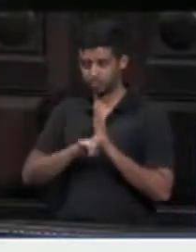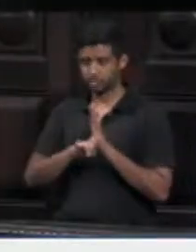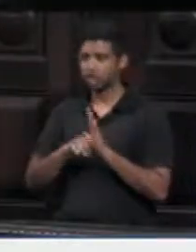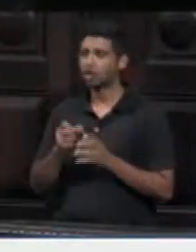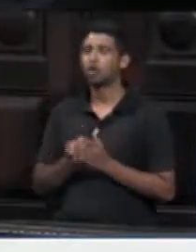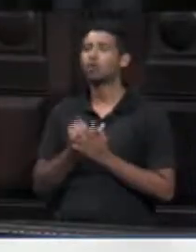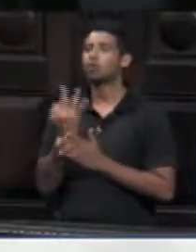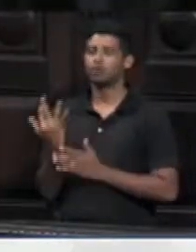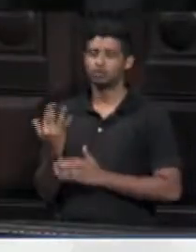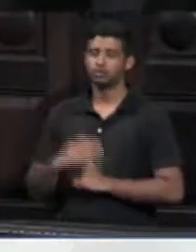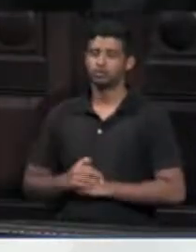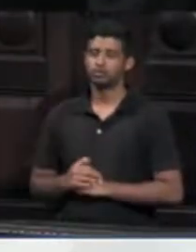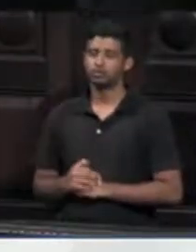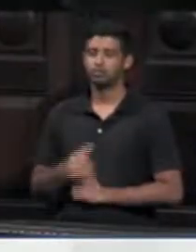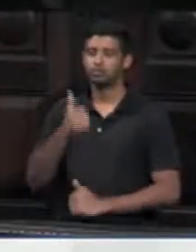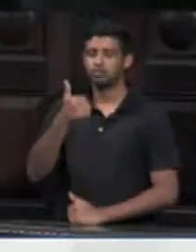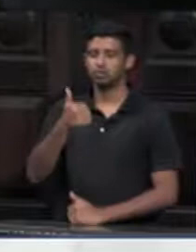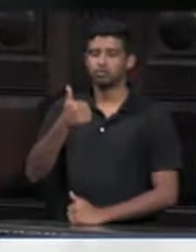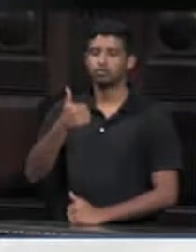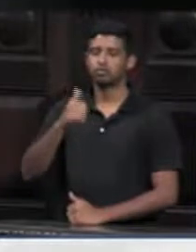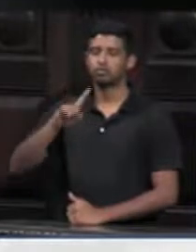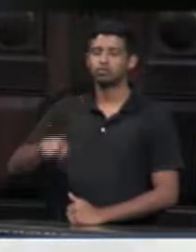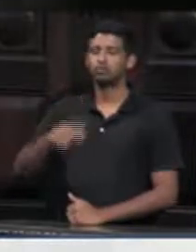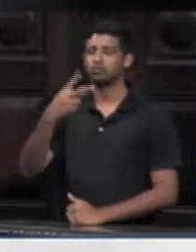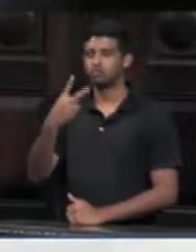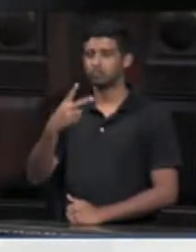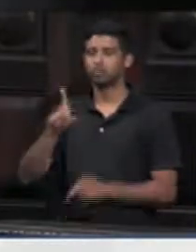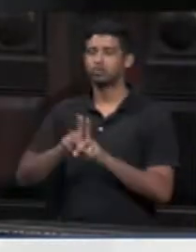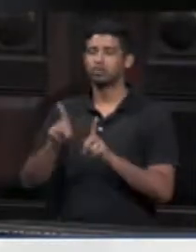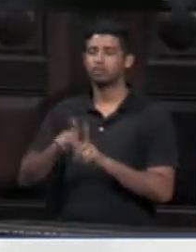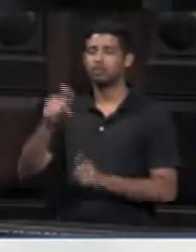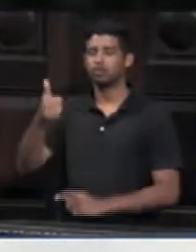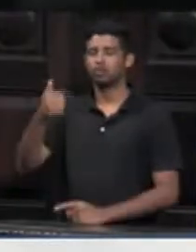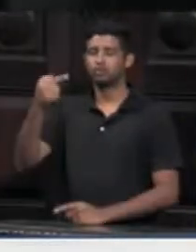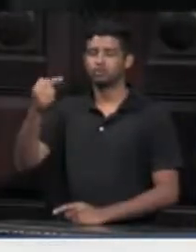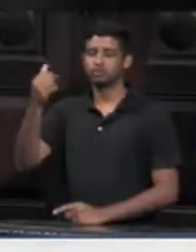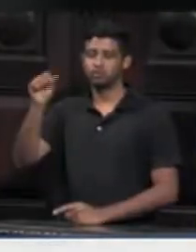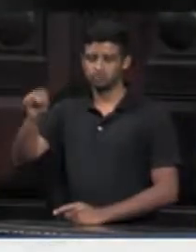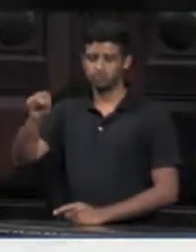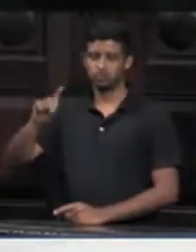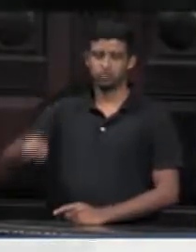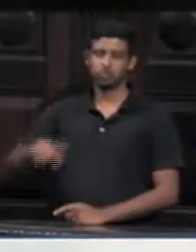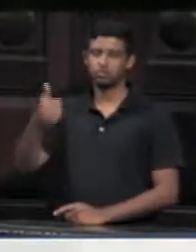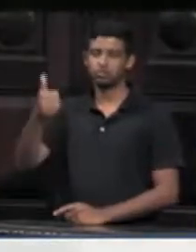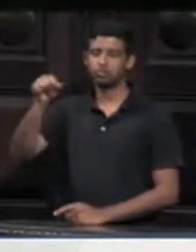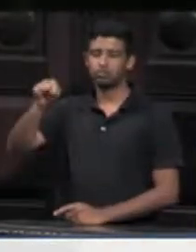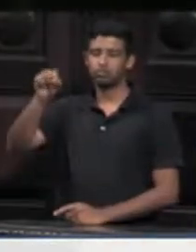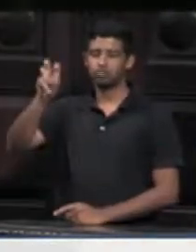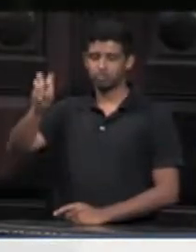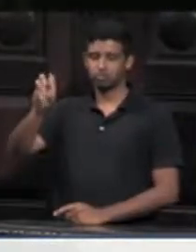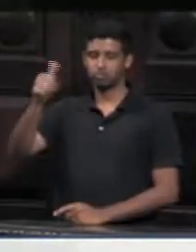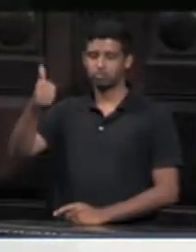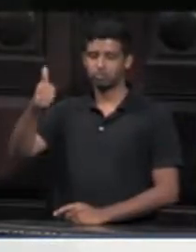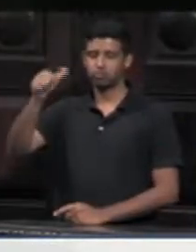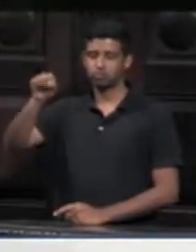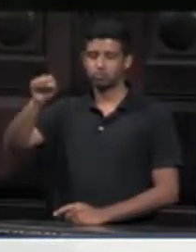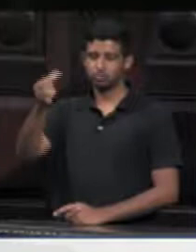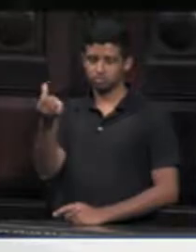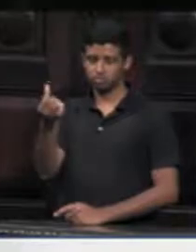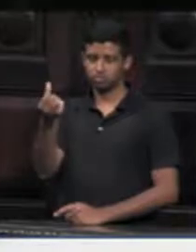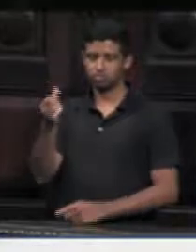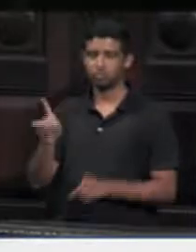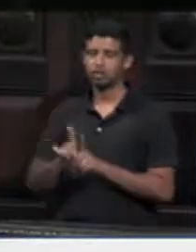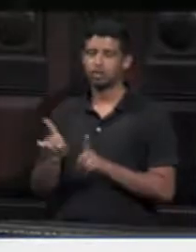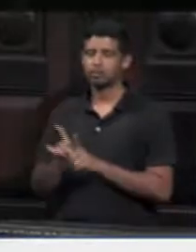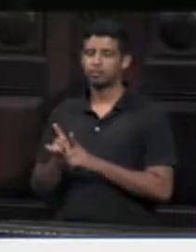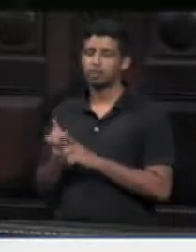às emendas 1, 2 e 178, 185 e 186. Favorável com